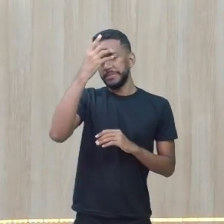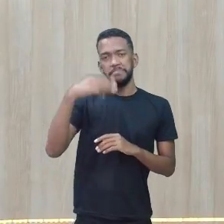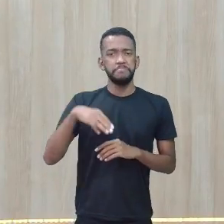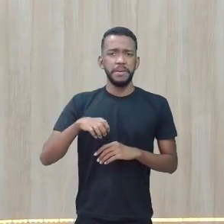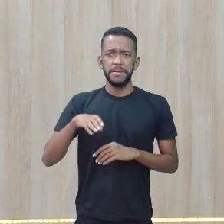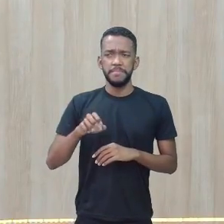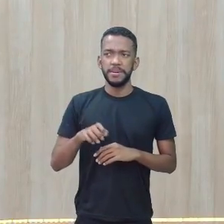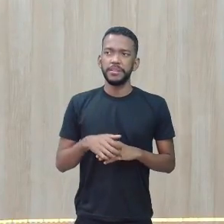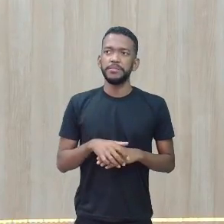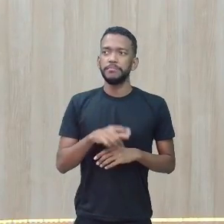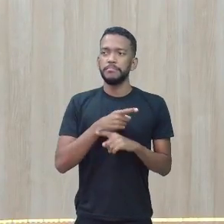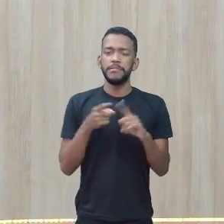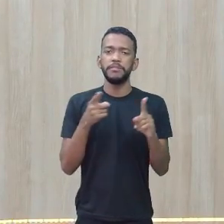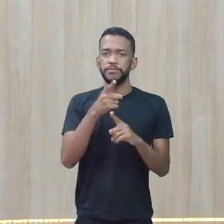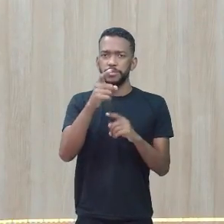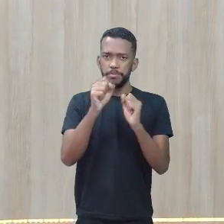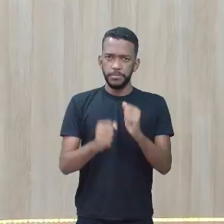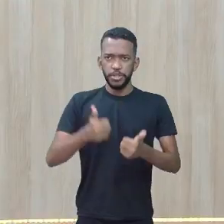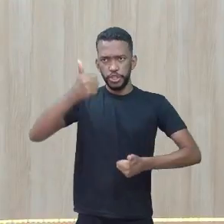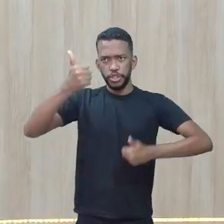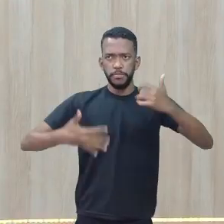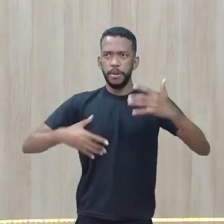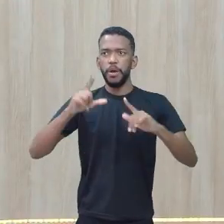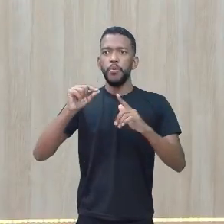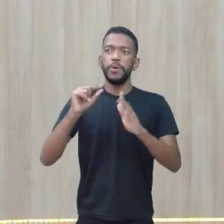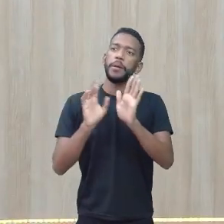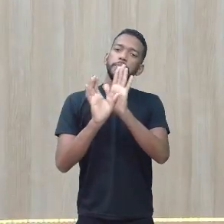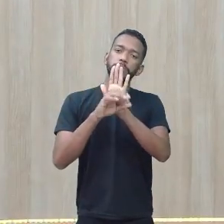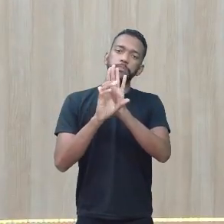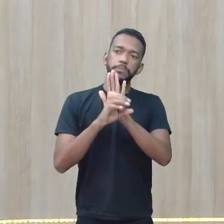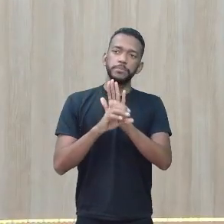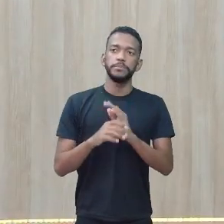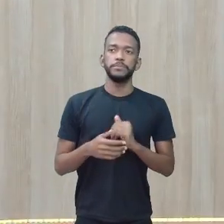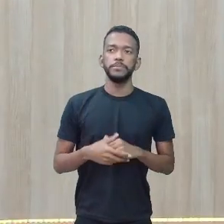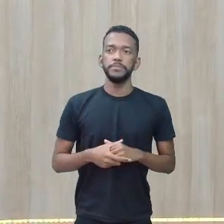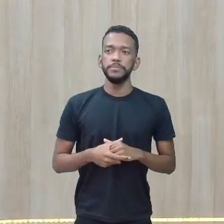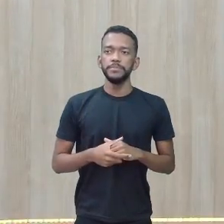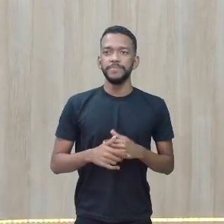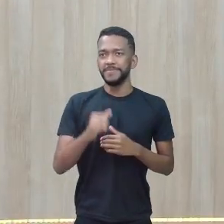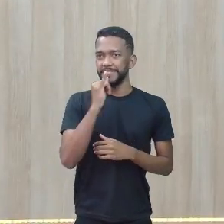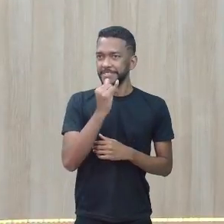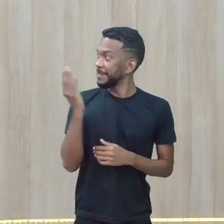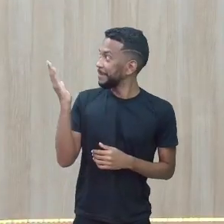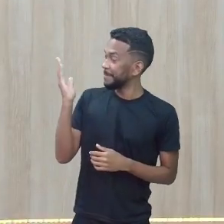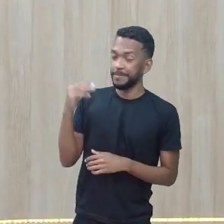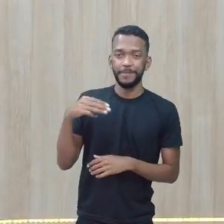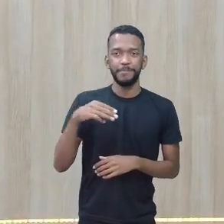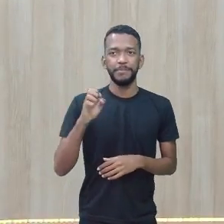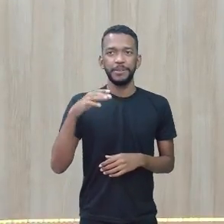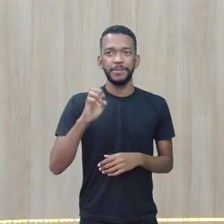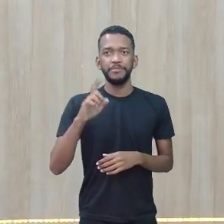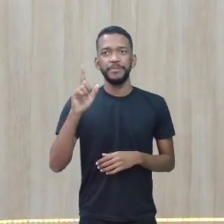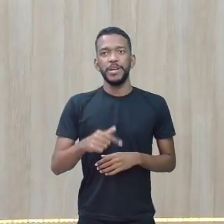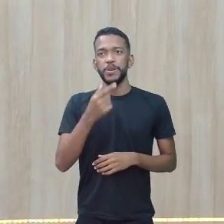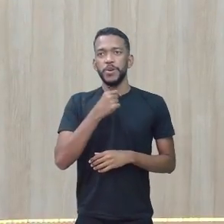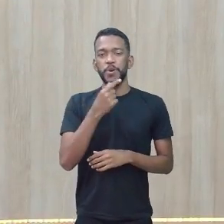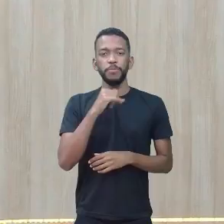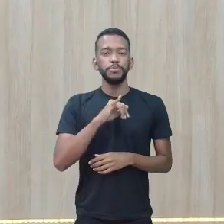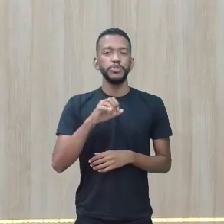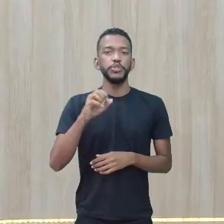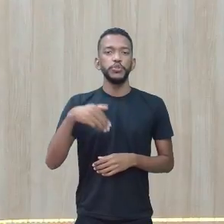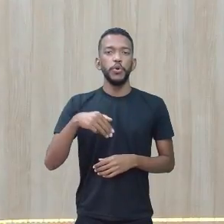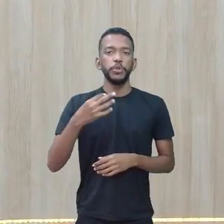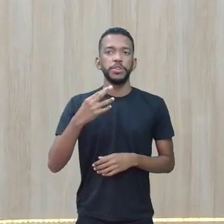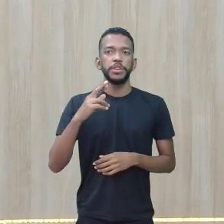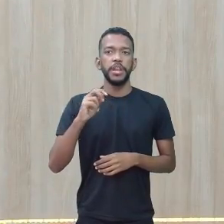você saberia me conceituar o que é um meme? Por exemplo, esse aqui é um meme que é o John Travolta, retirado de